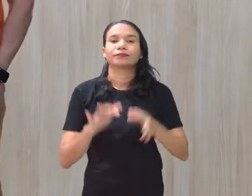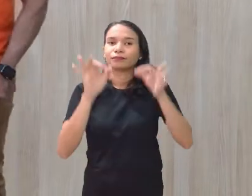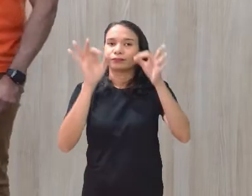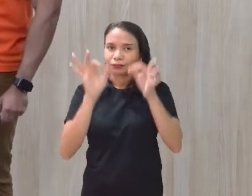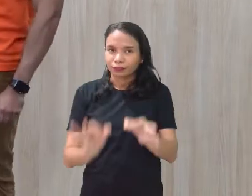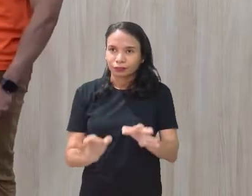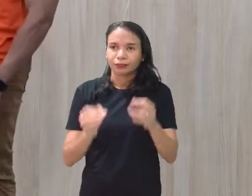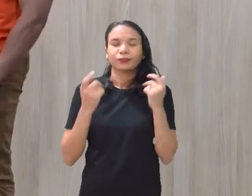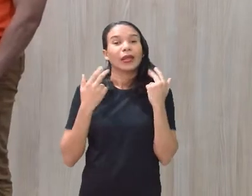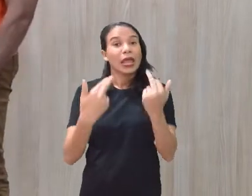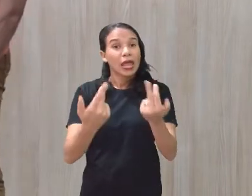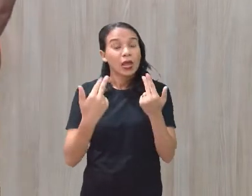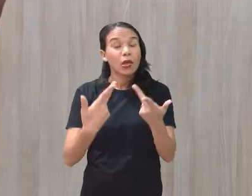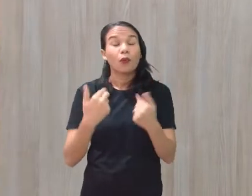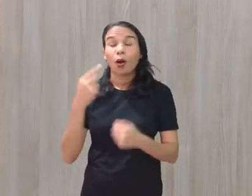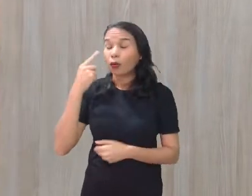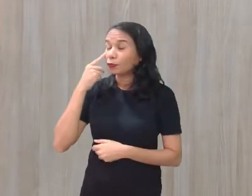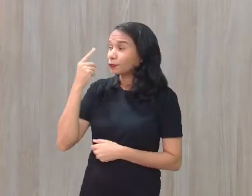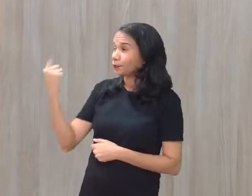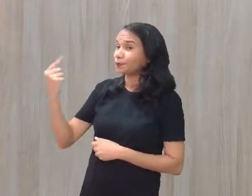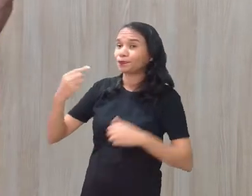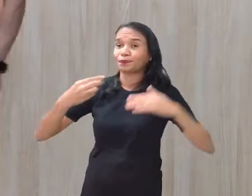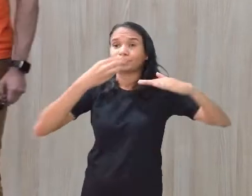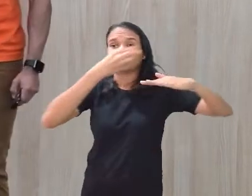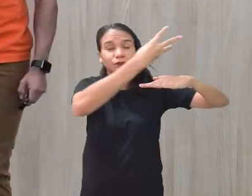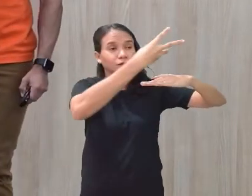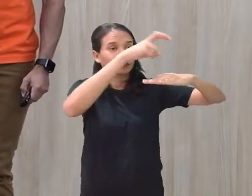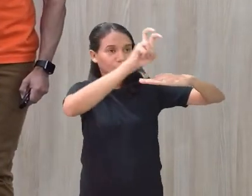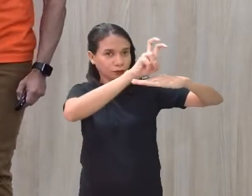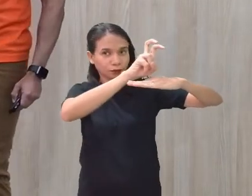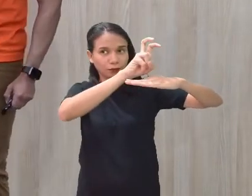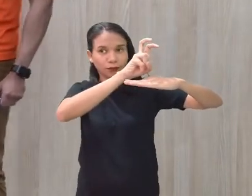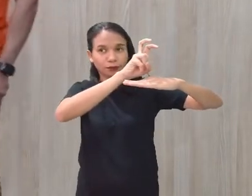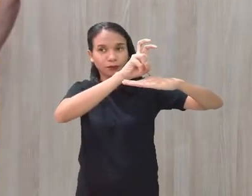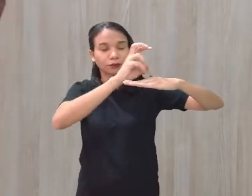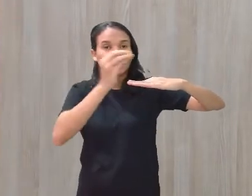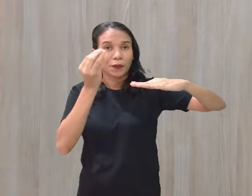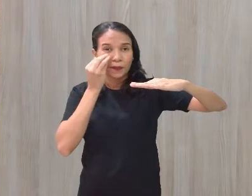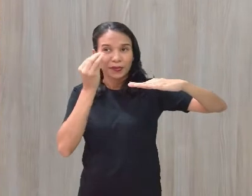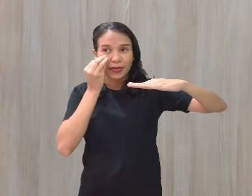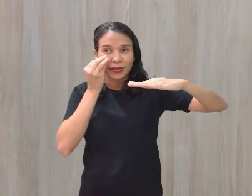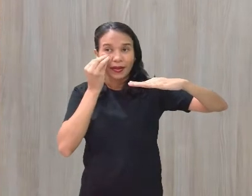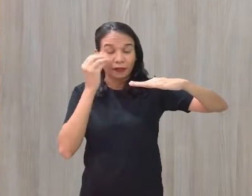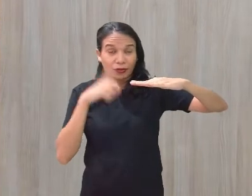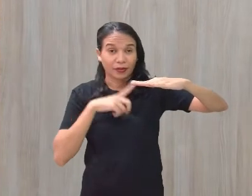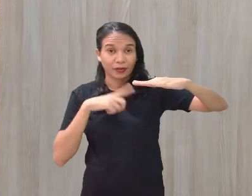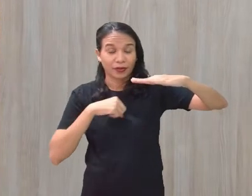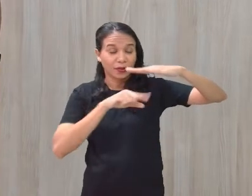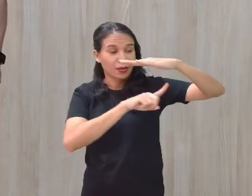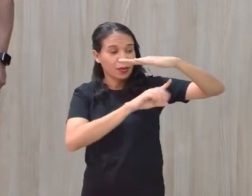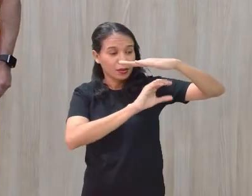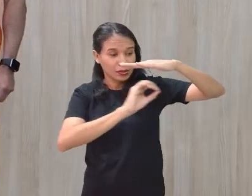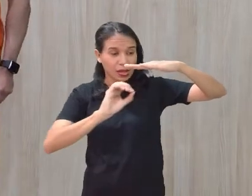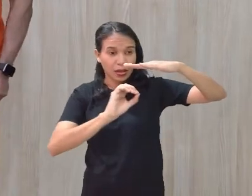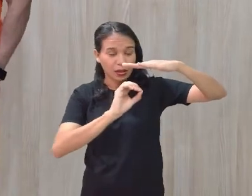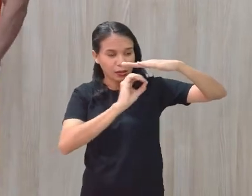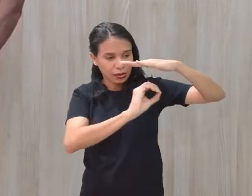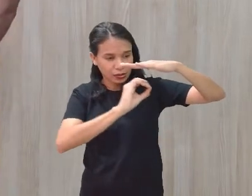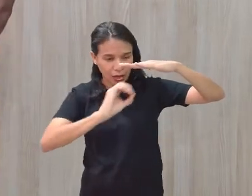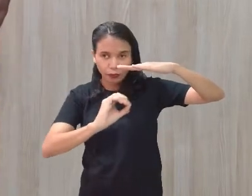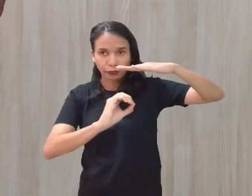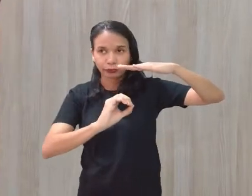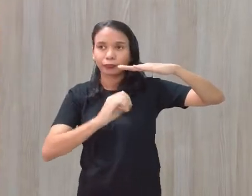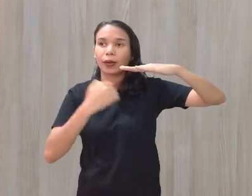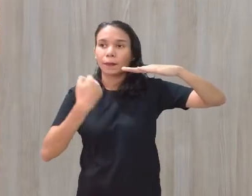certo? Mesma ideia aqui no 35 centésimos. Pode notar que o 100 são 2 zeros Então, eu